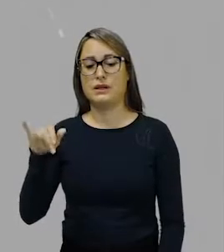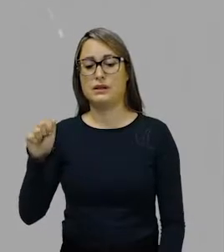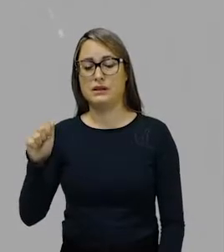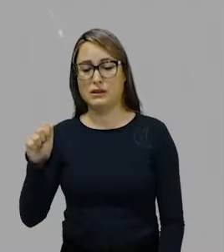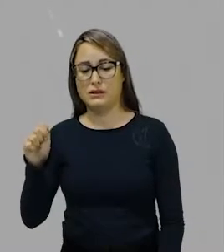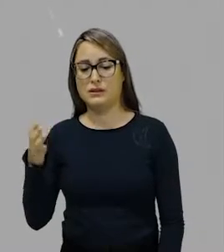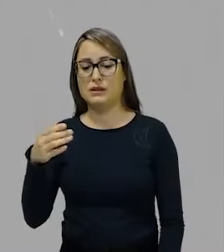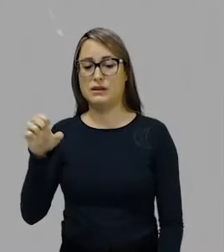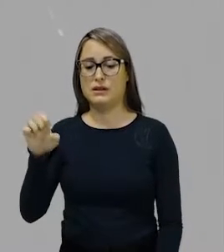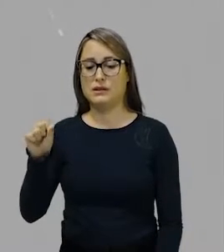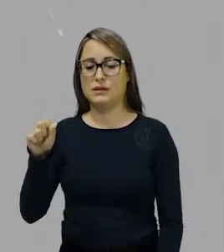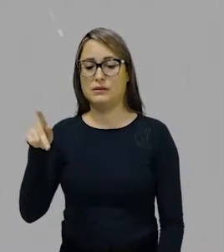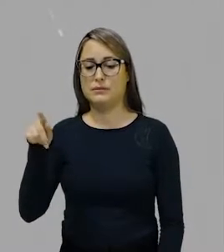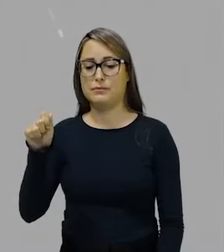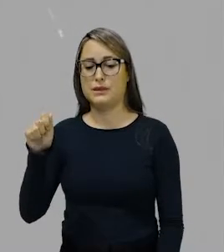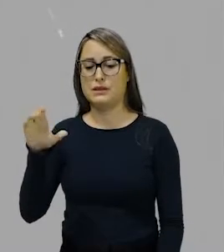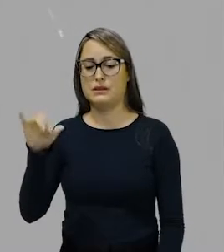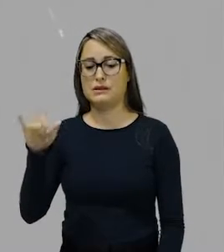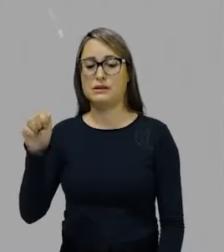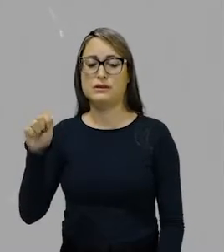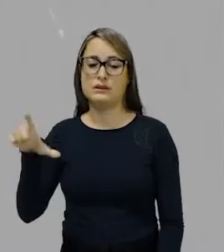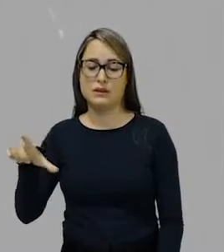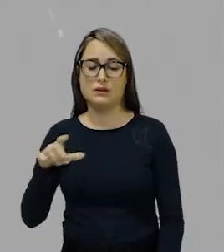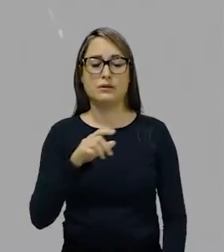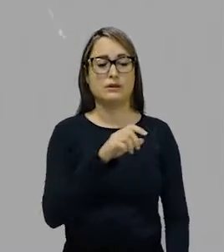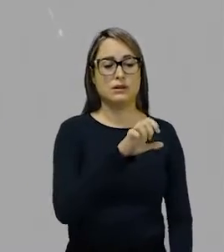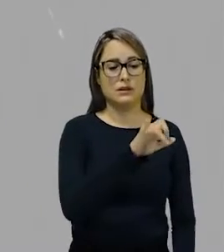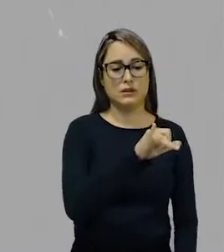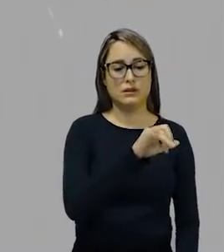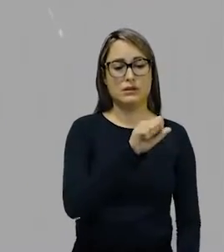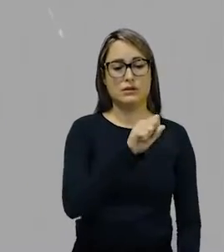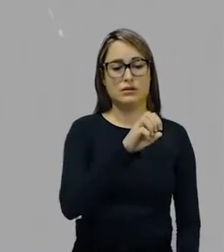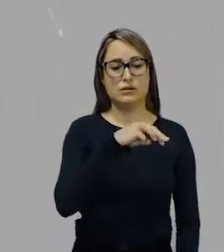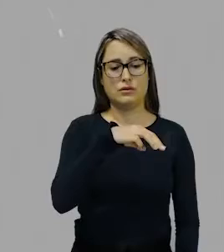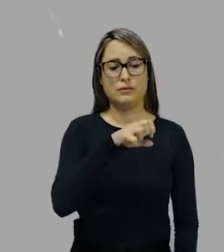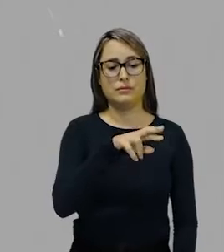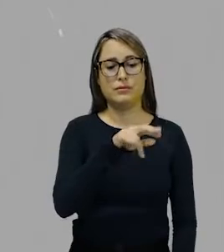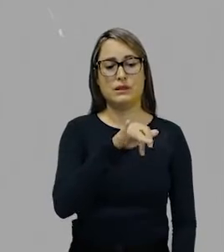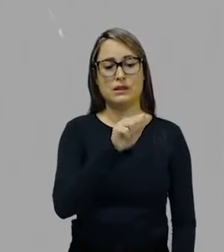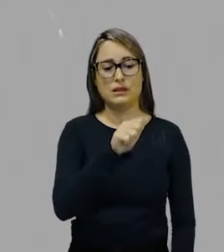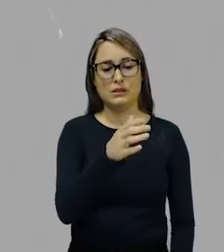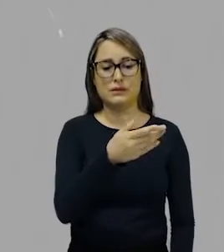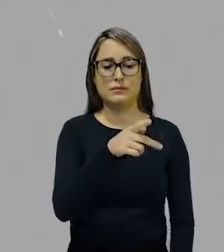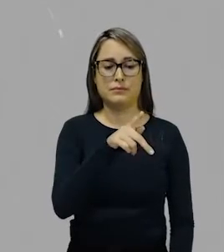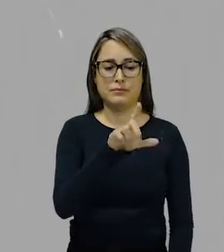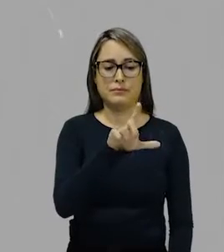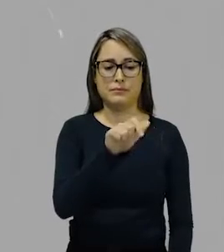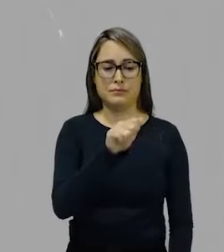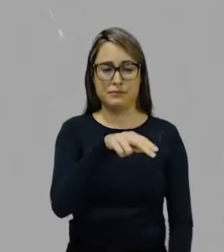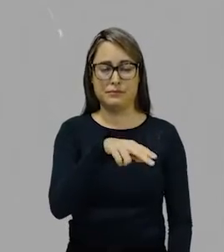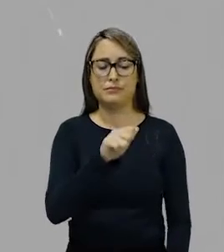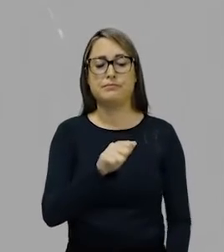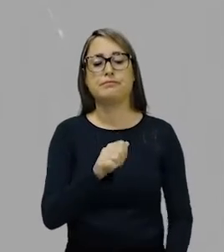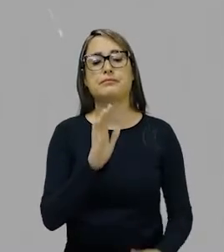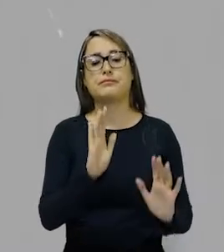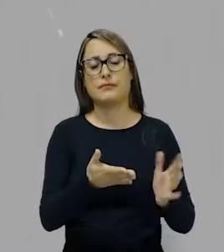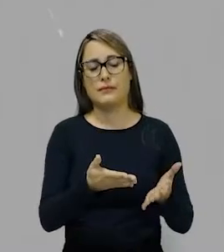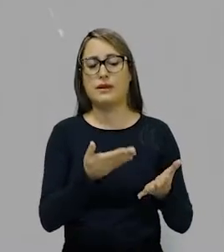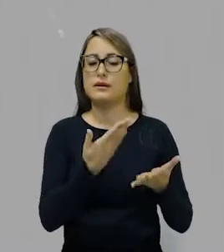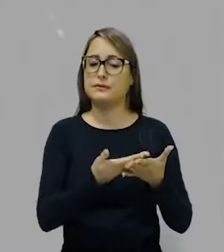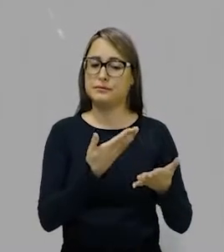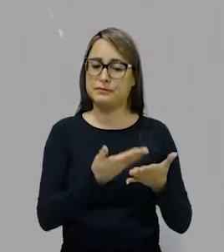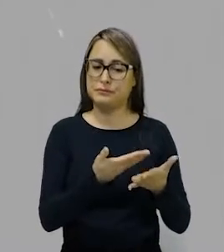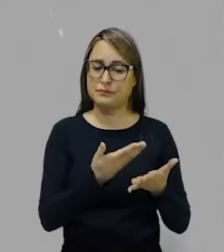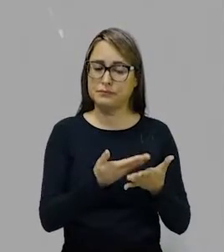isomeria espacial. Nós já trabalhamos com vocês a isomeria plana e todos os casos da isomeria